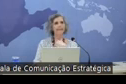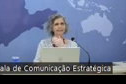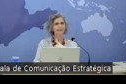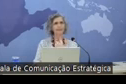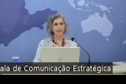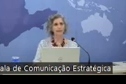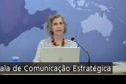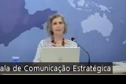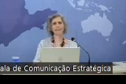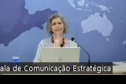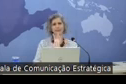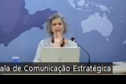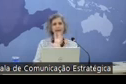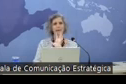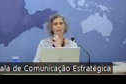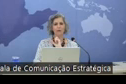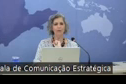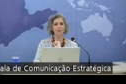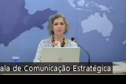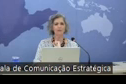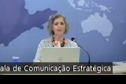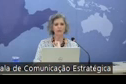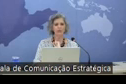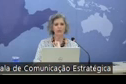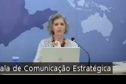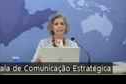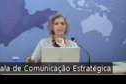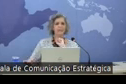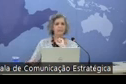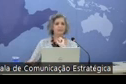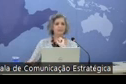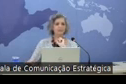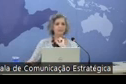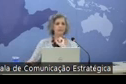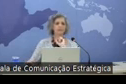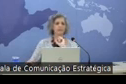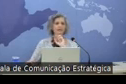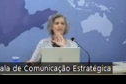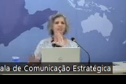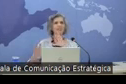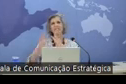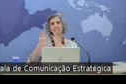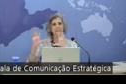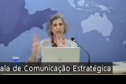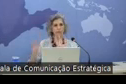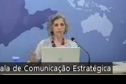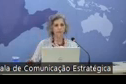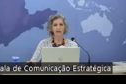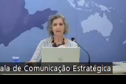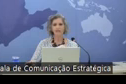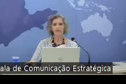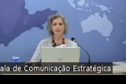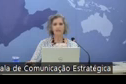ainda não tá pronta Ele ainda está sendo trabalhado mas já é alguma coisa a gente vê então só para mostrar para vocês que aquela página inicial